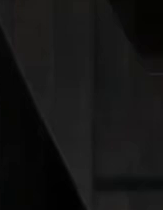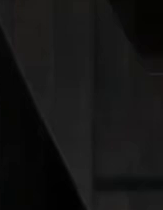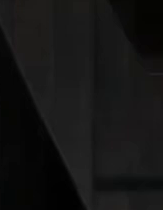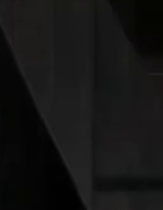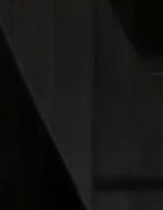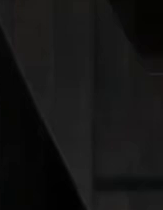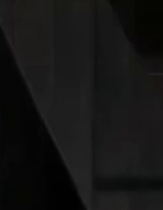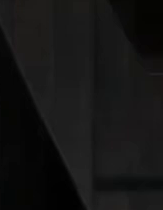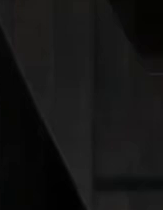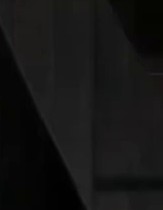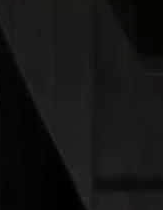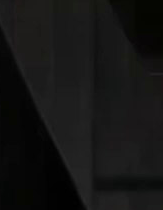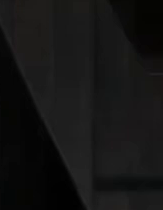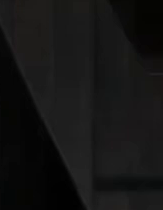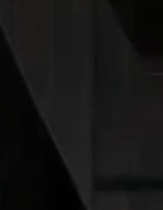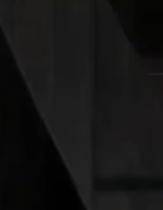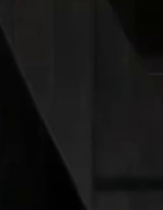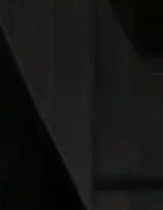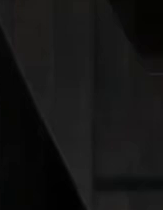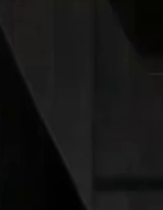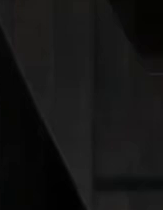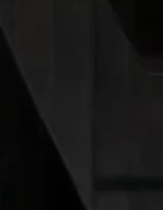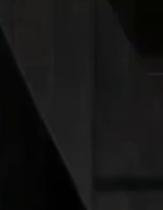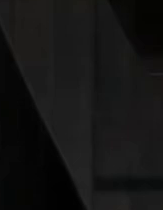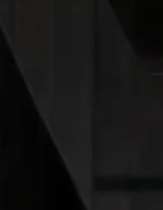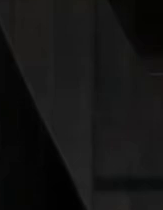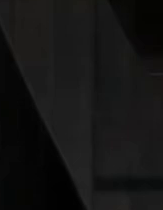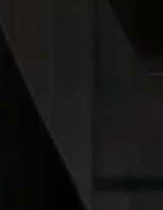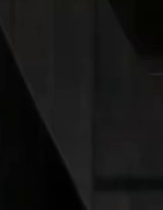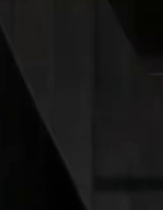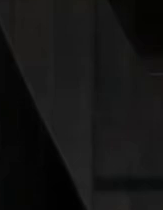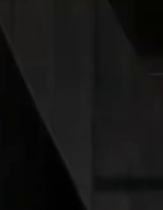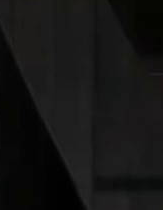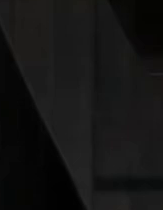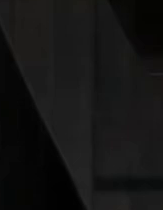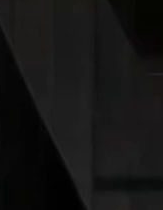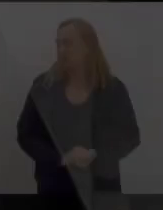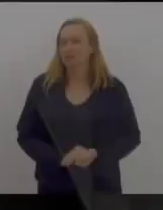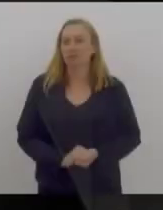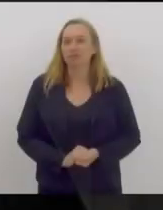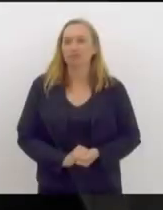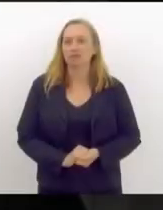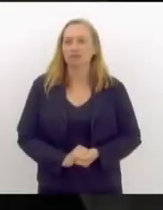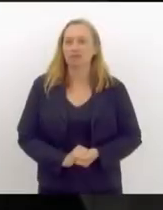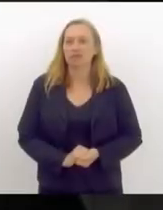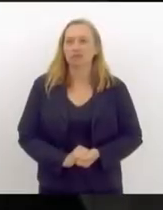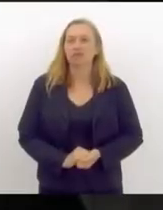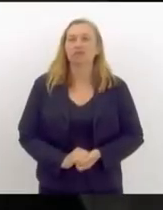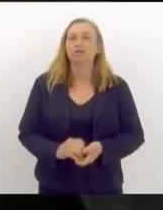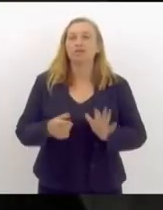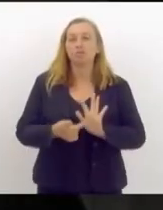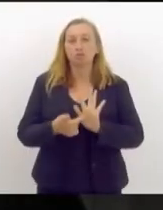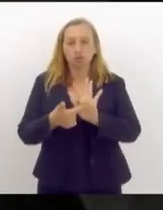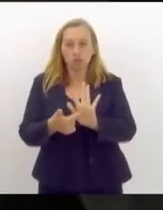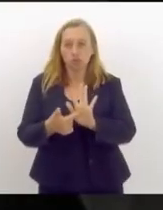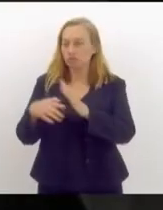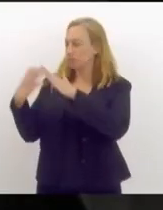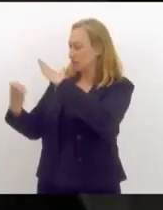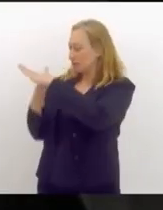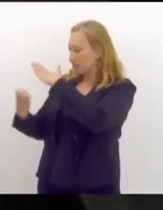empresa o senhor real revelou que a empresa